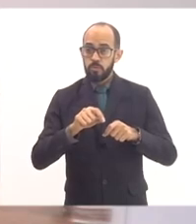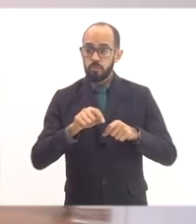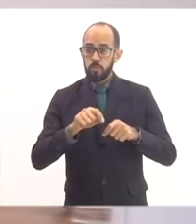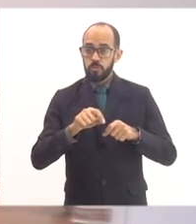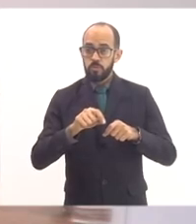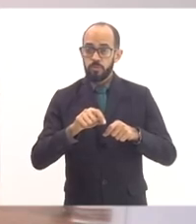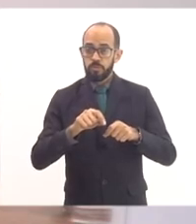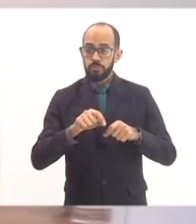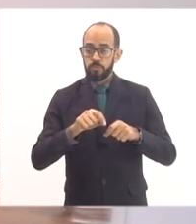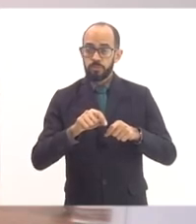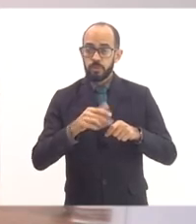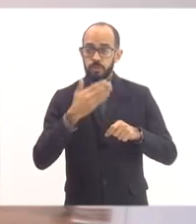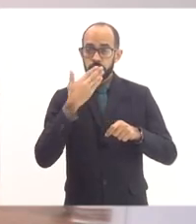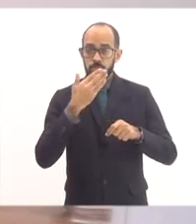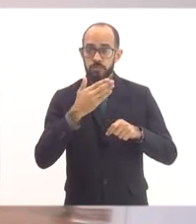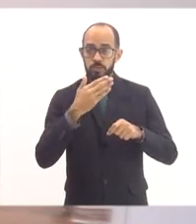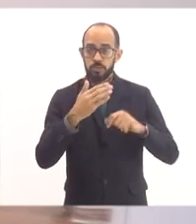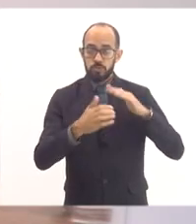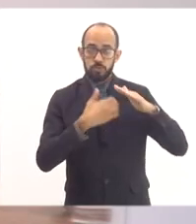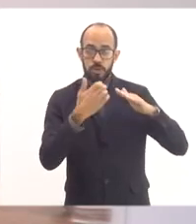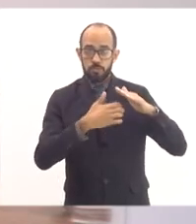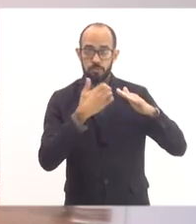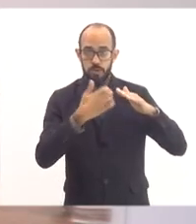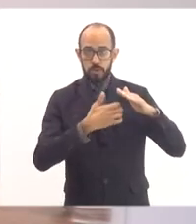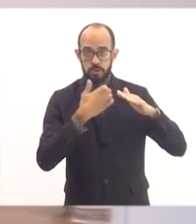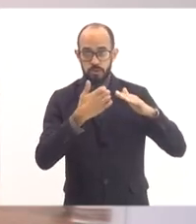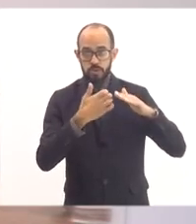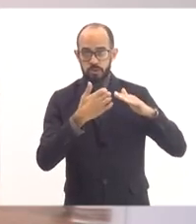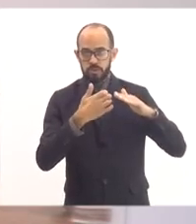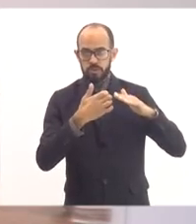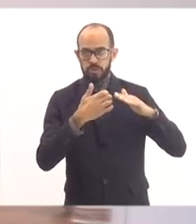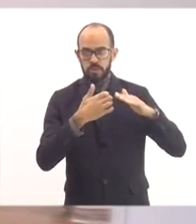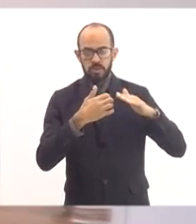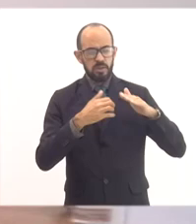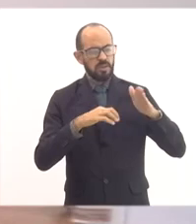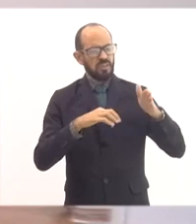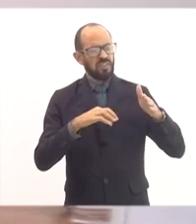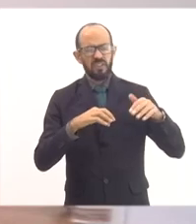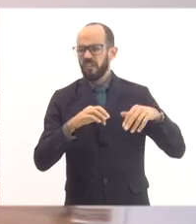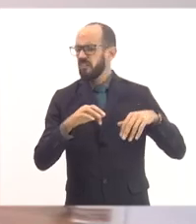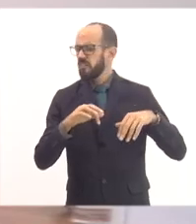um chamamento à empresa, é FE o quê? É o nome da empresa?